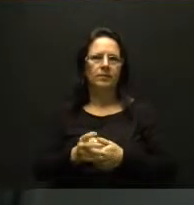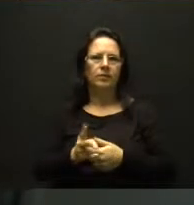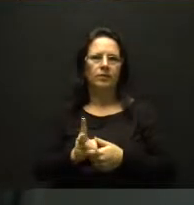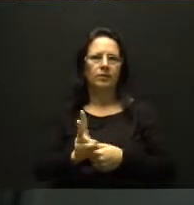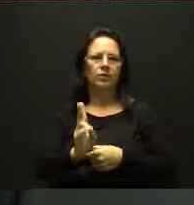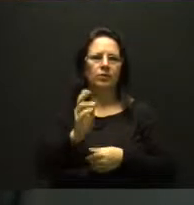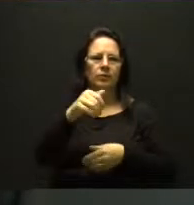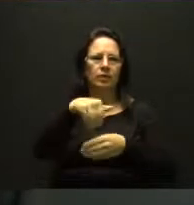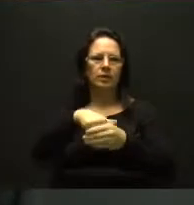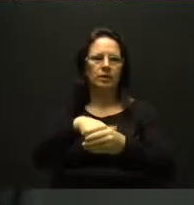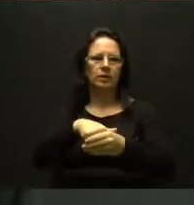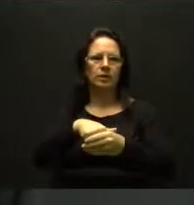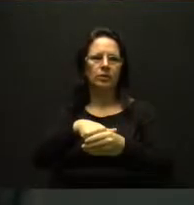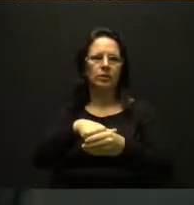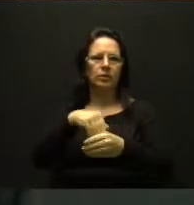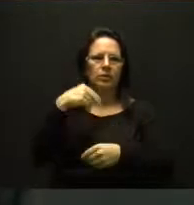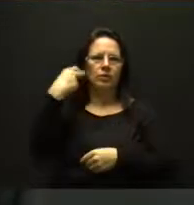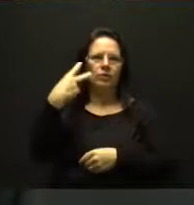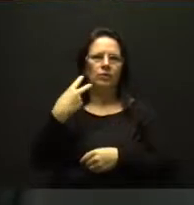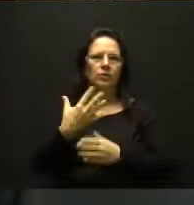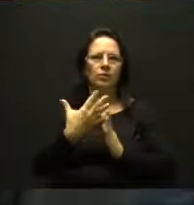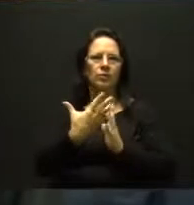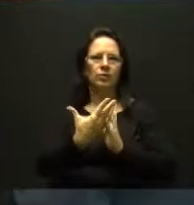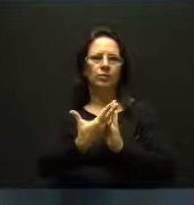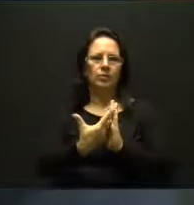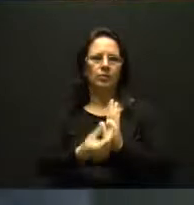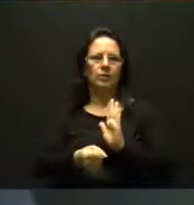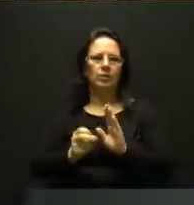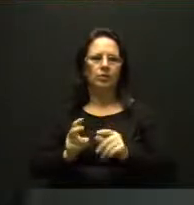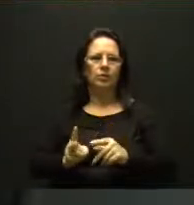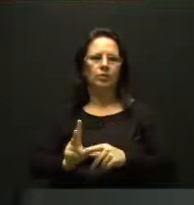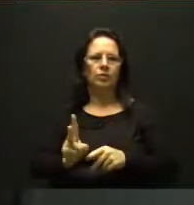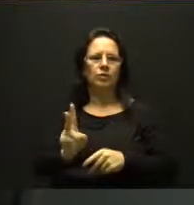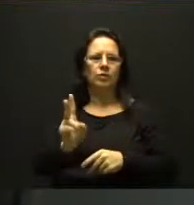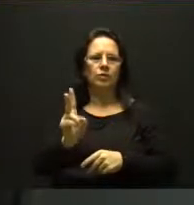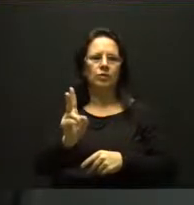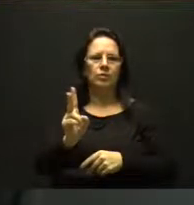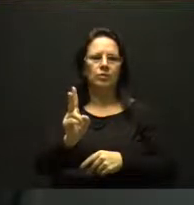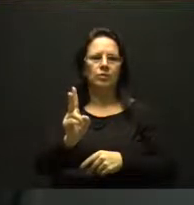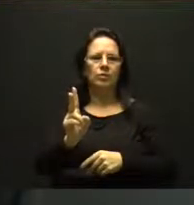em votação os vereadores que forem pela aprovação